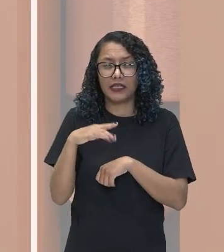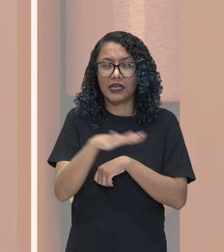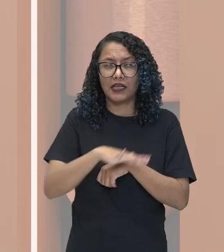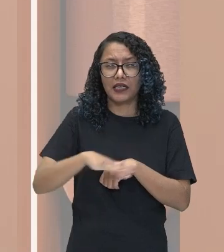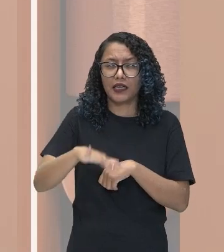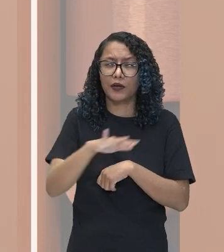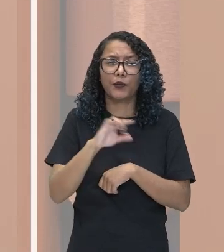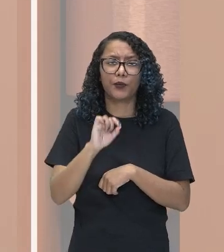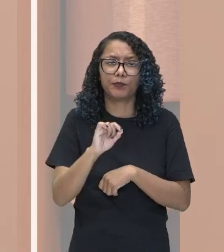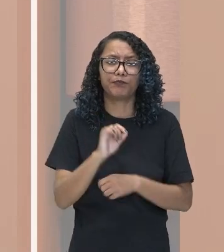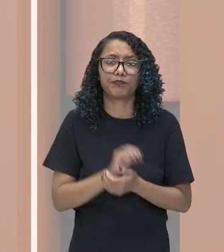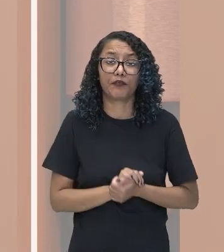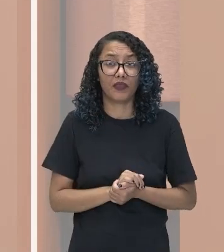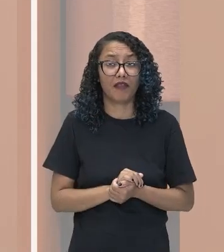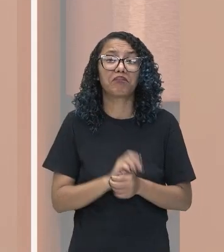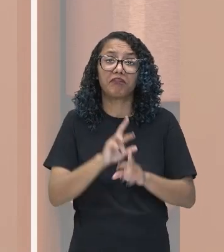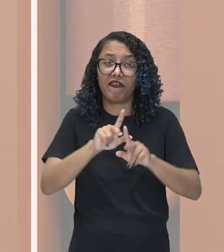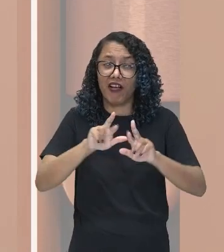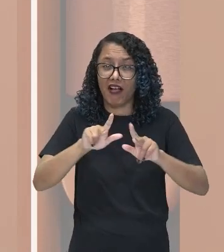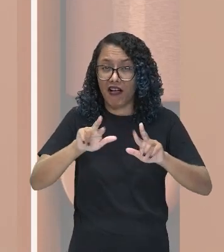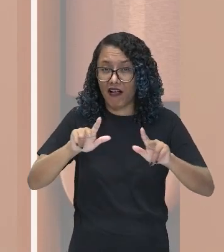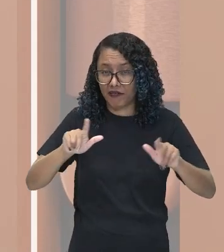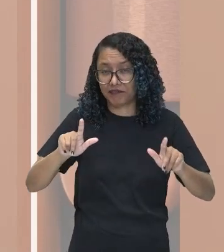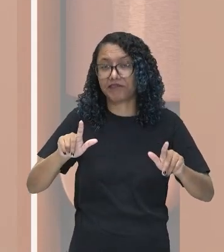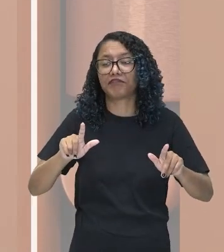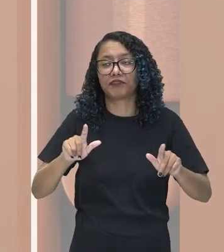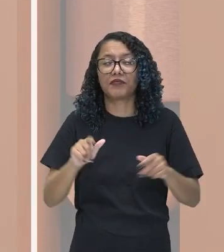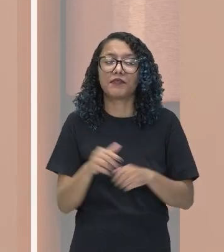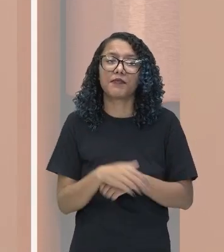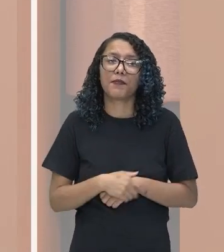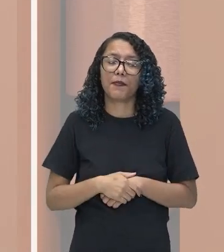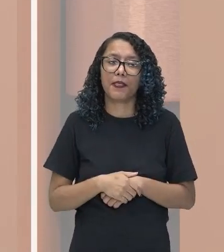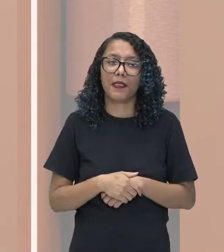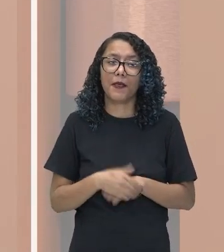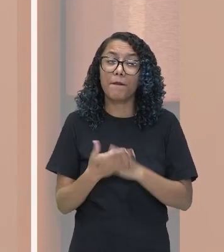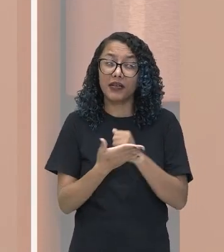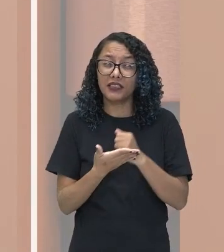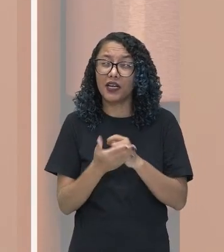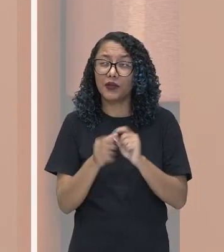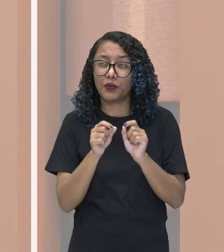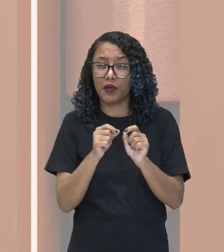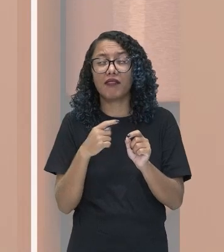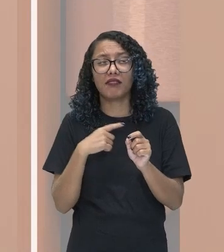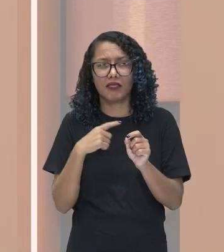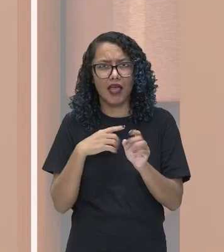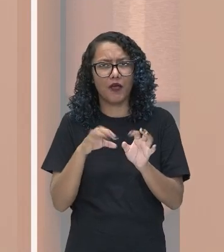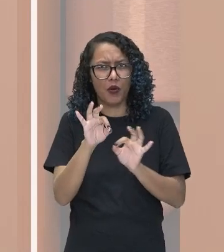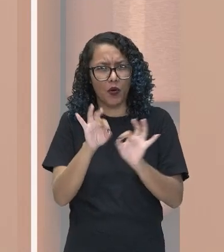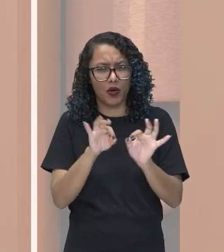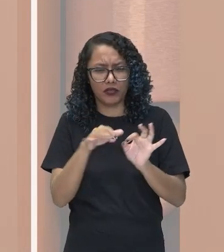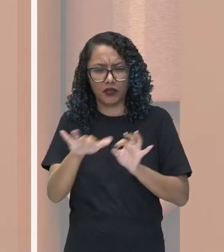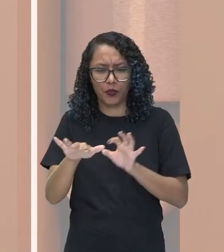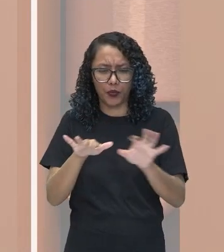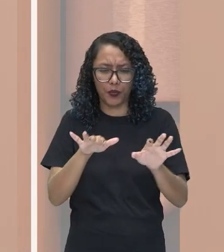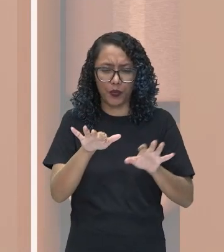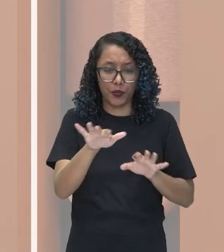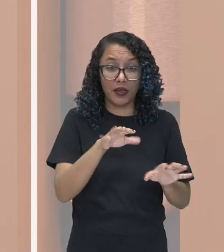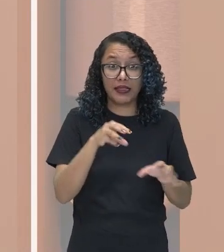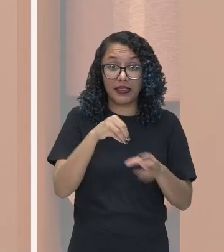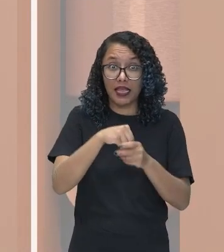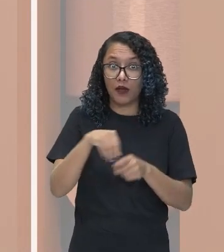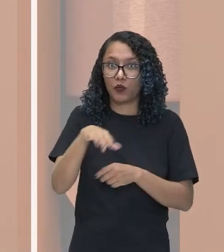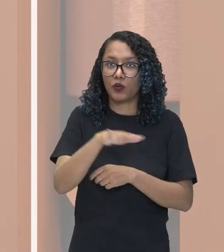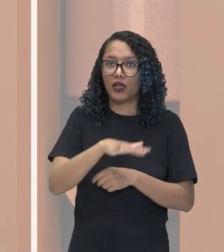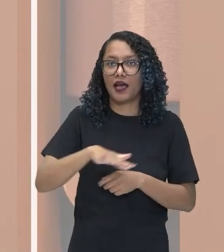podem ser diferenciadas com base em quê? Então, existe uma subdivisão dentro da região